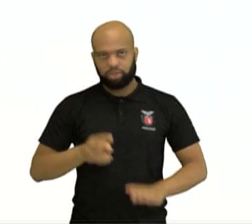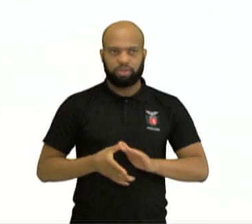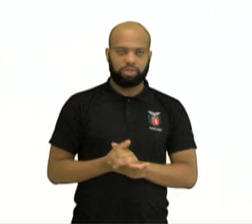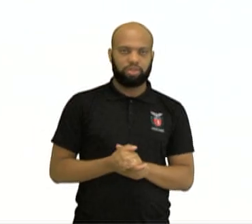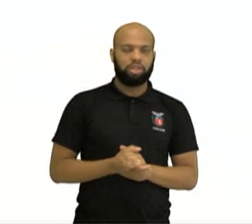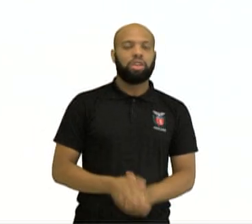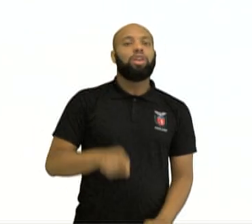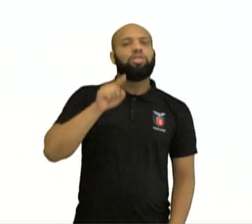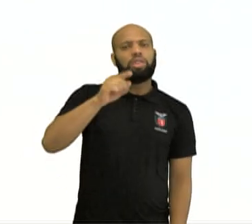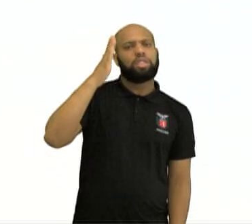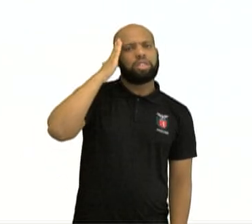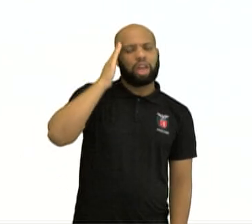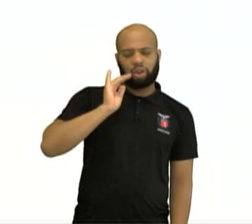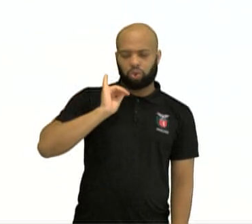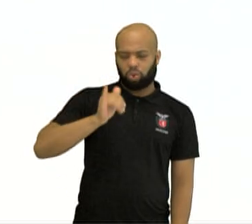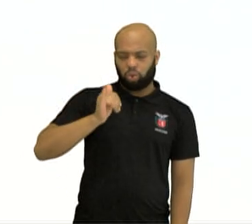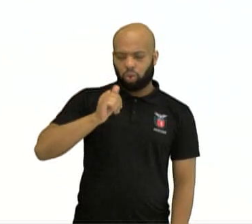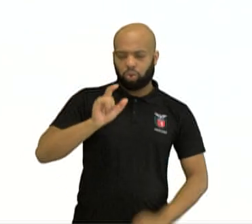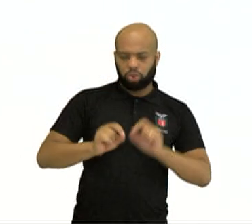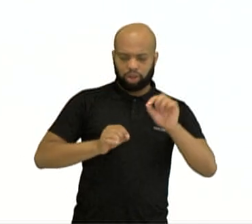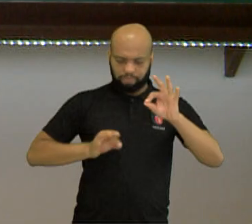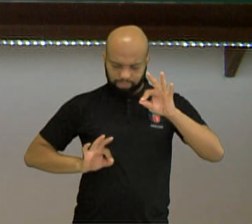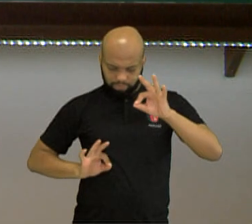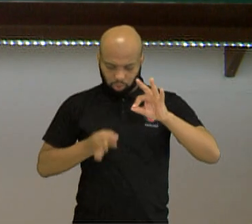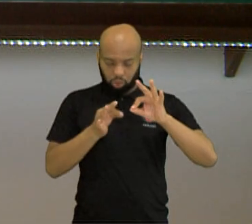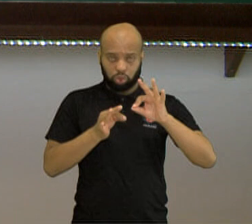Você sabia que o conto é uma narrativa curta?